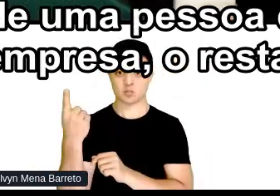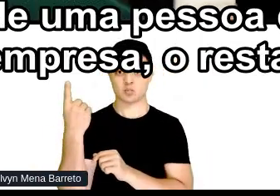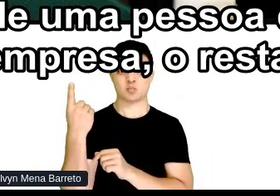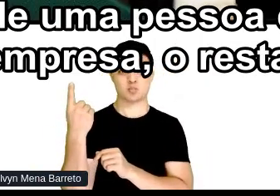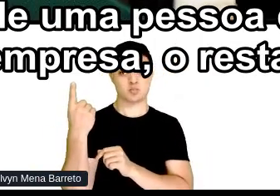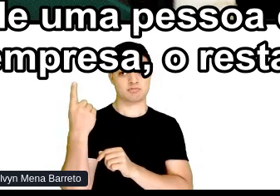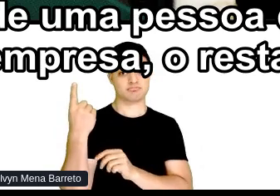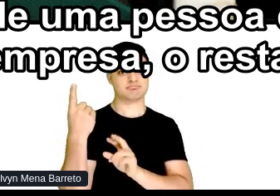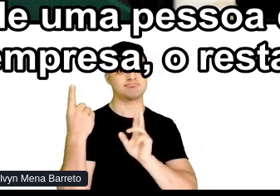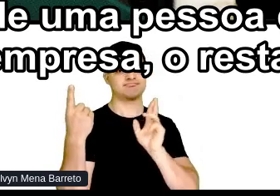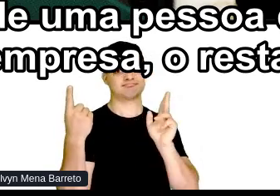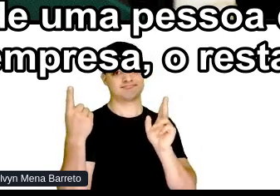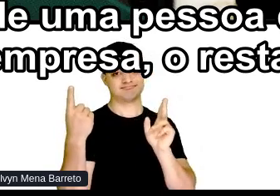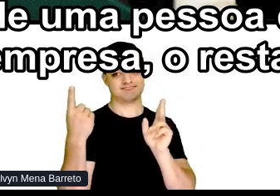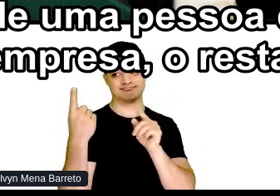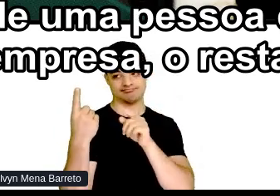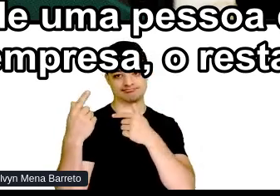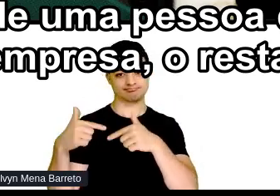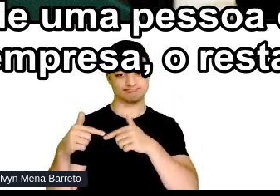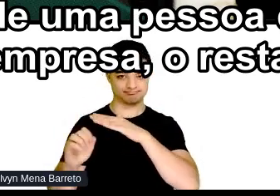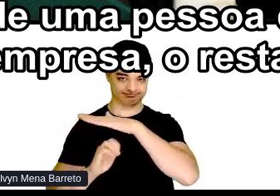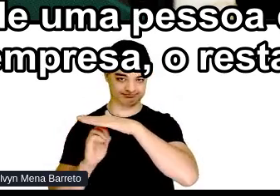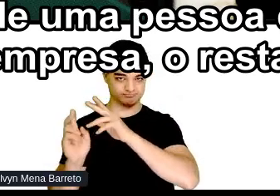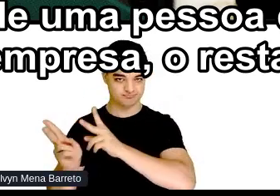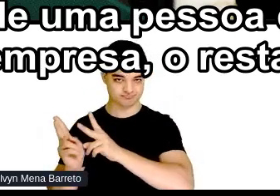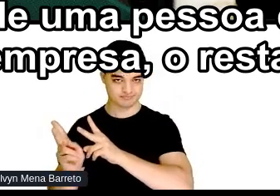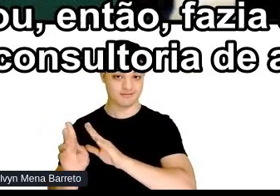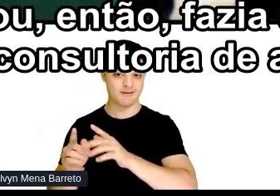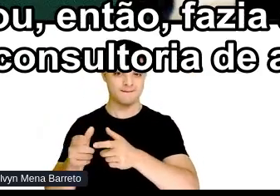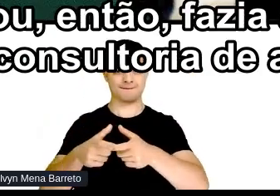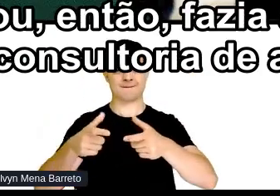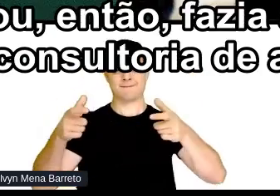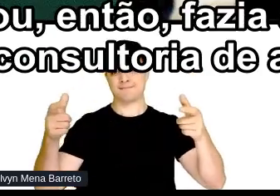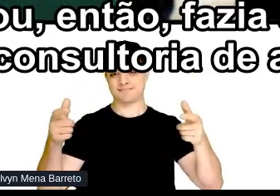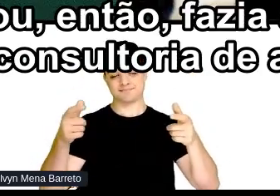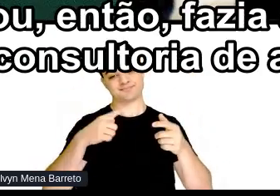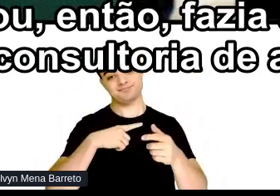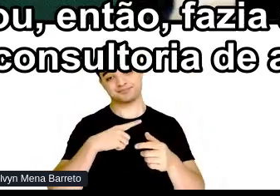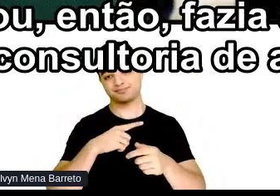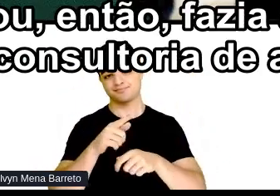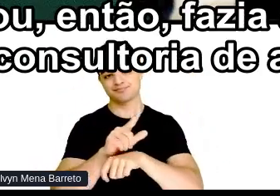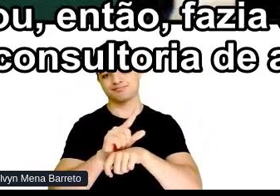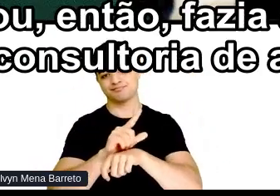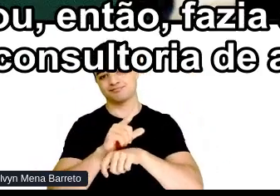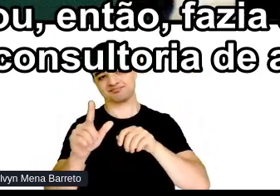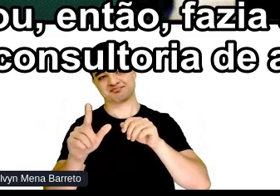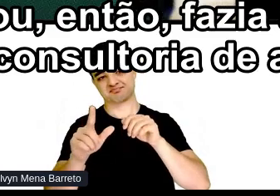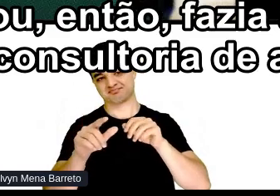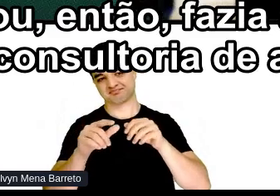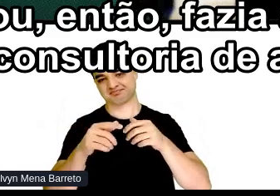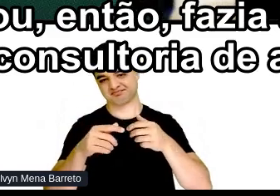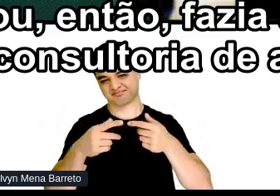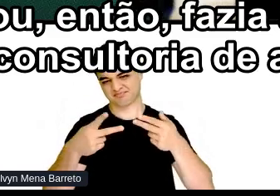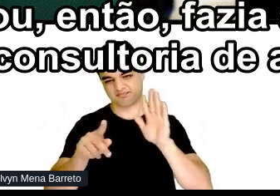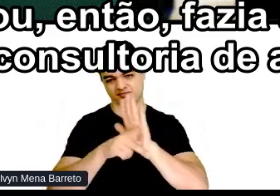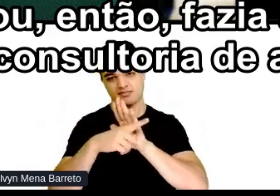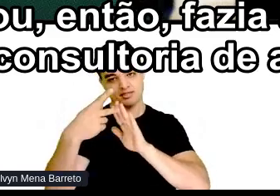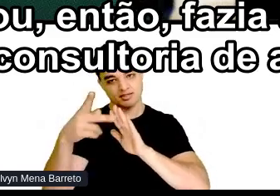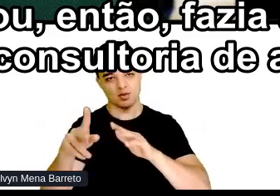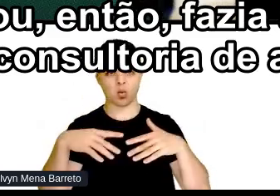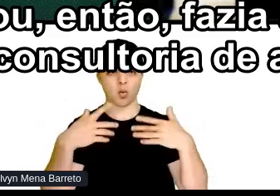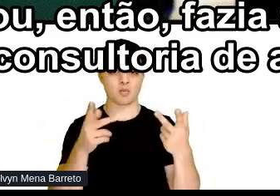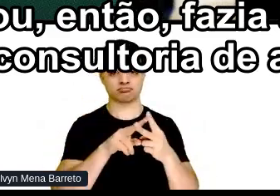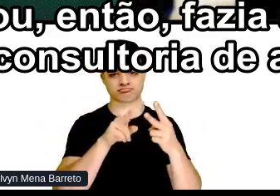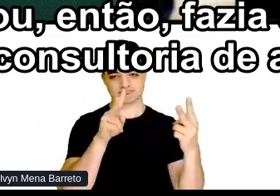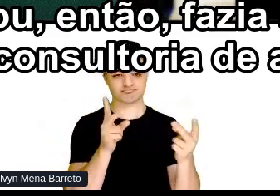linha, ou até mesmo na questão de não saber como atualizar um software no dispositivo que eles têm, ou saber o que está sendo lançado no